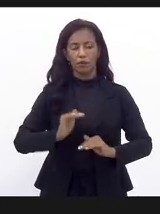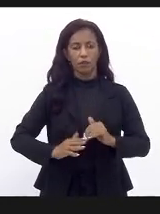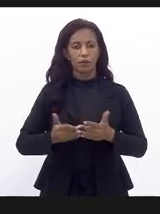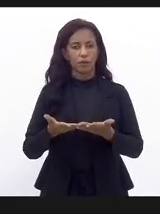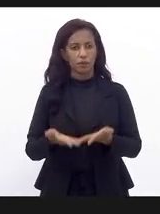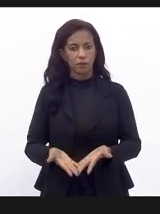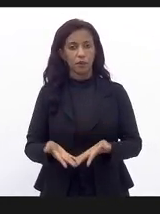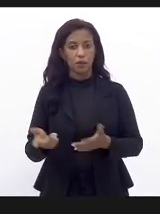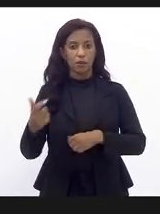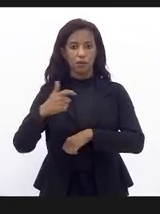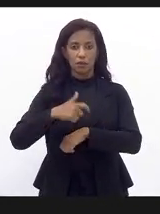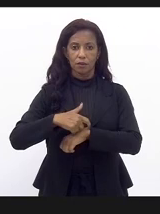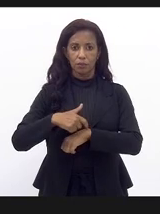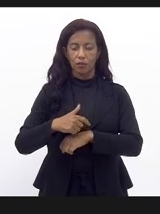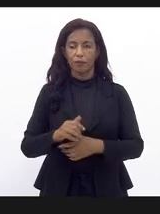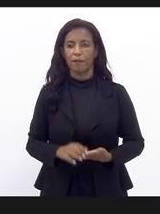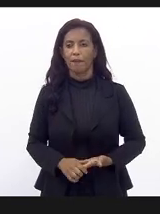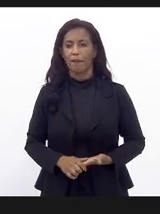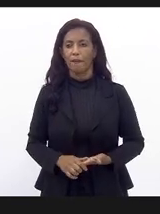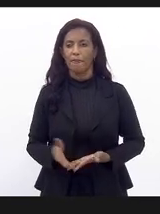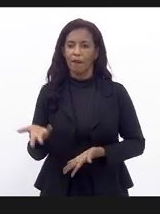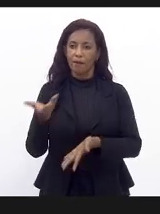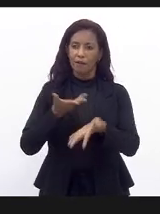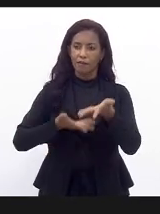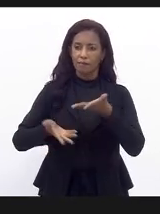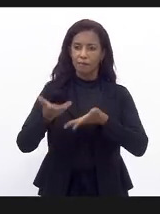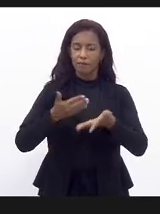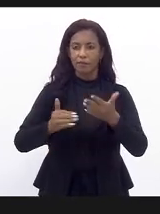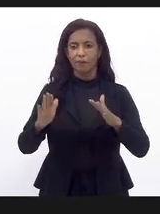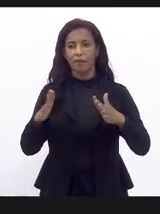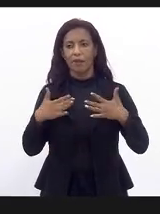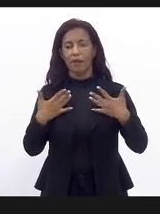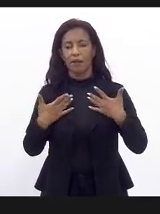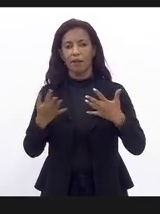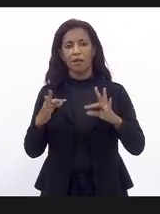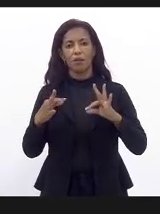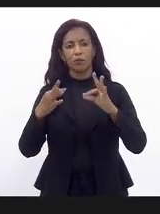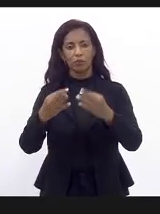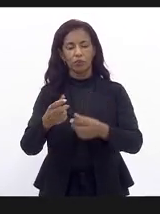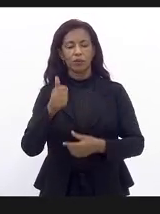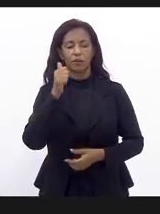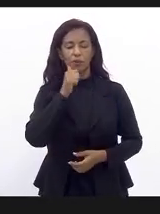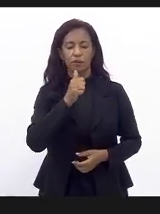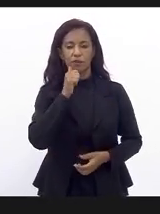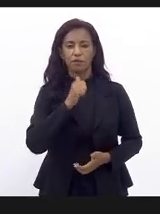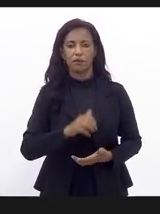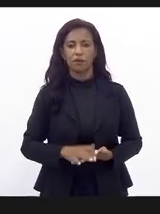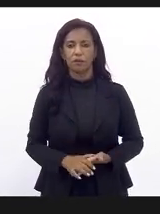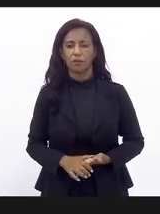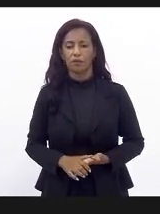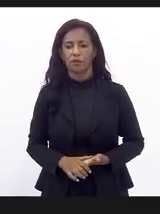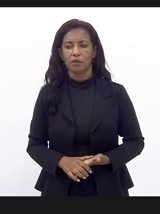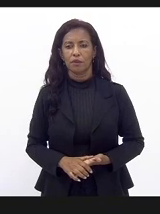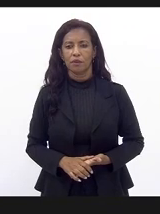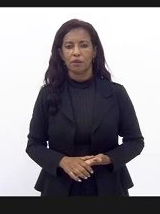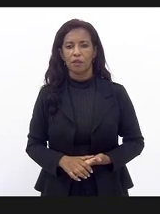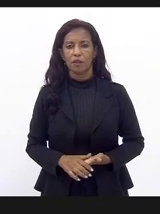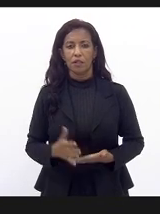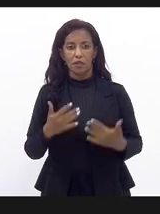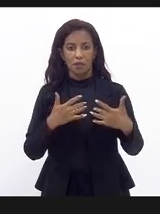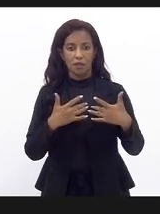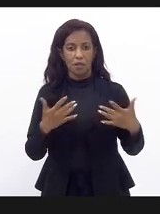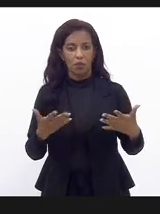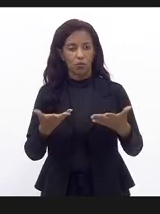são. Então, nesse momento, eu divido aqui a minha alegria com todas as mulheres e saúdo a